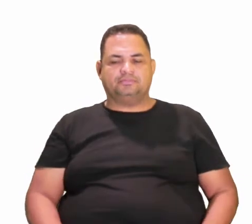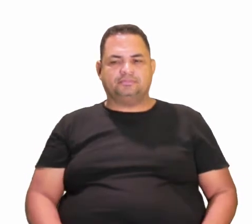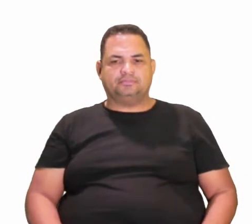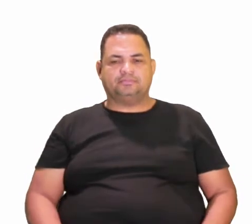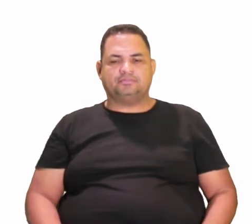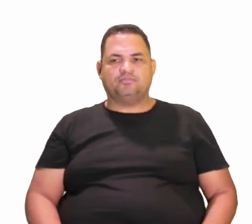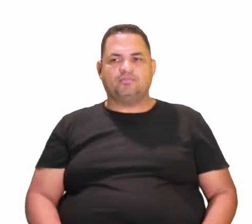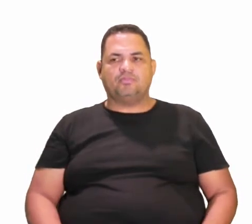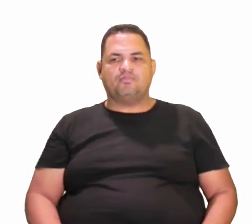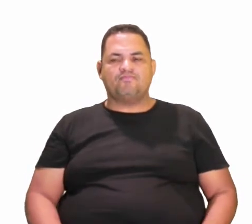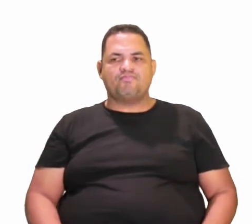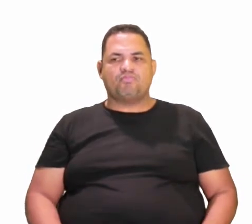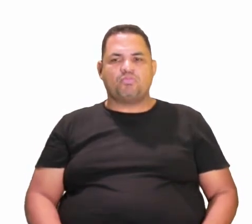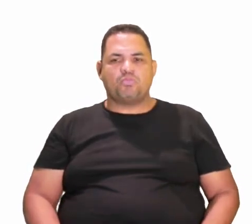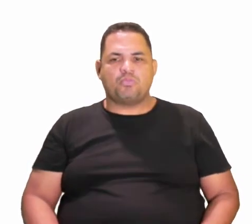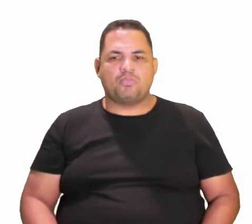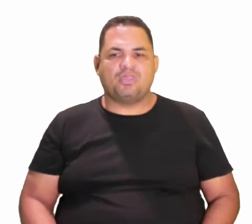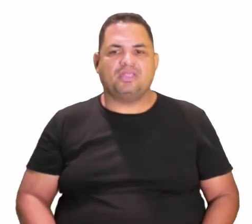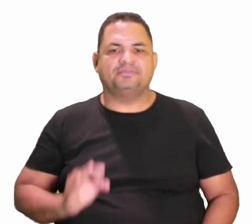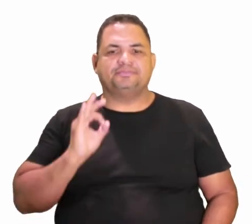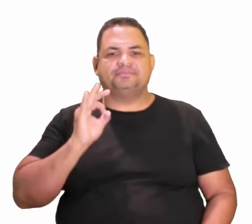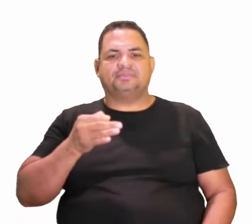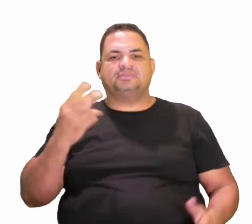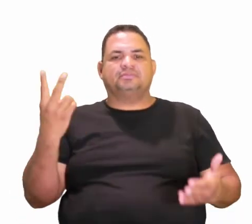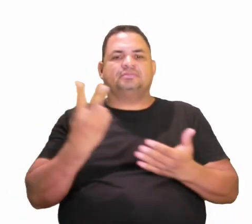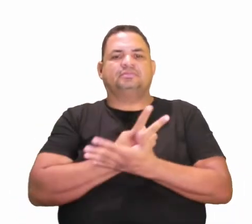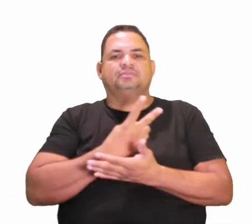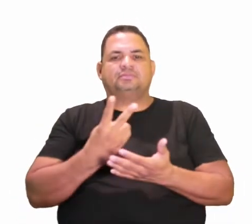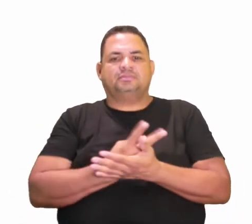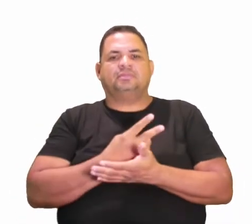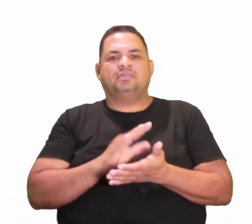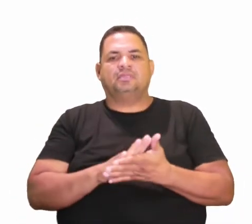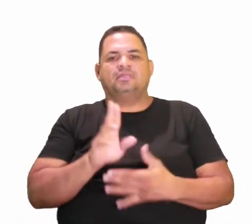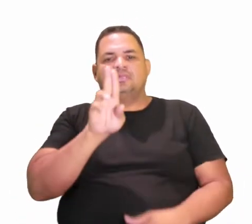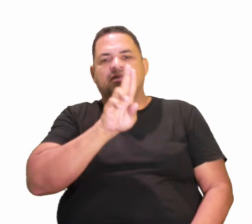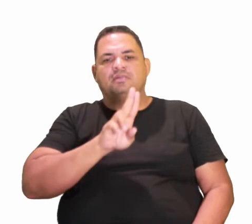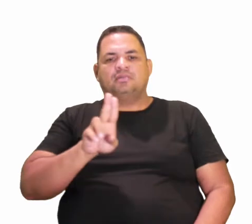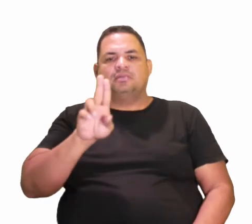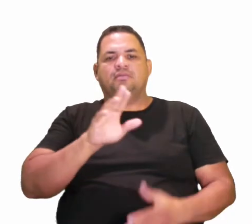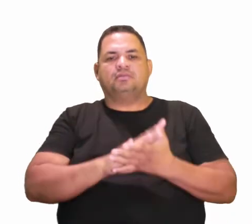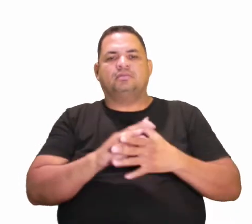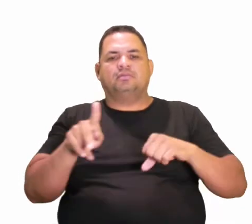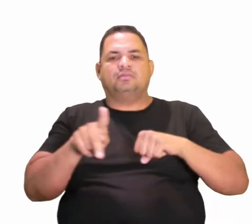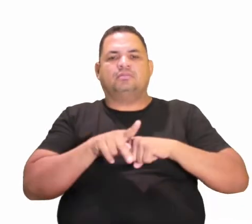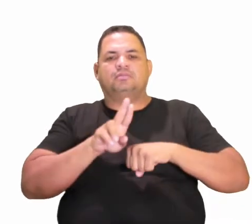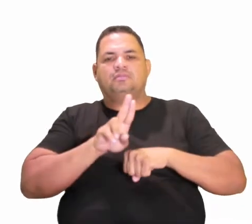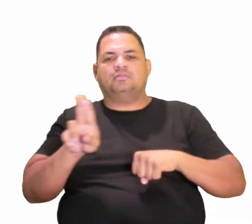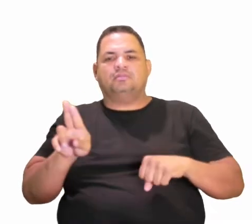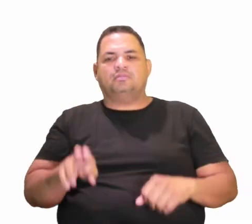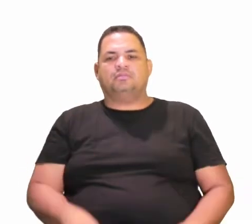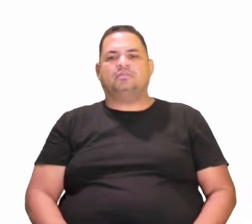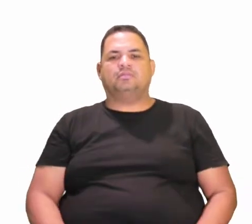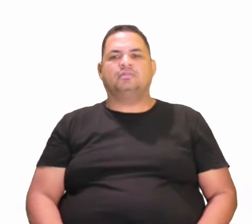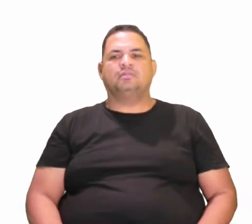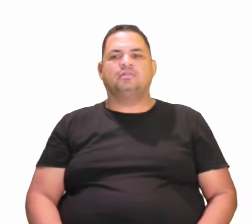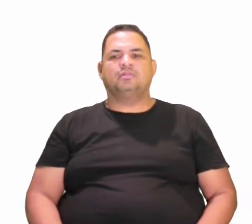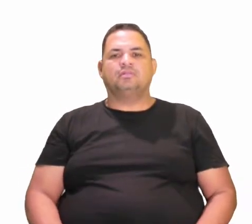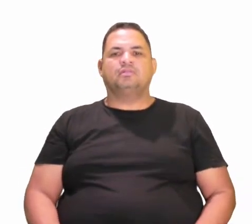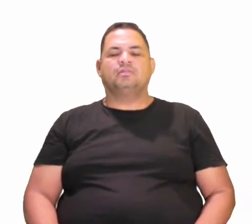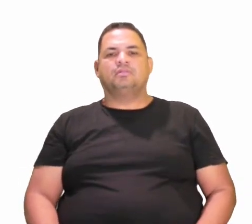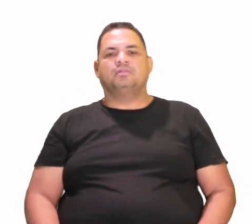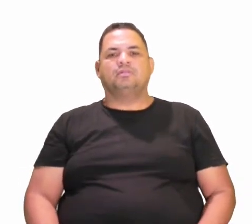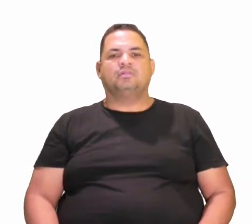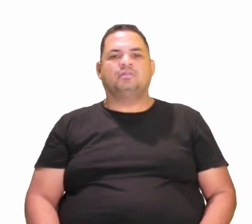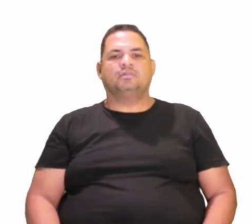aqui, ela tá correta ou incorreta a usar esses pronomes demonstrativos?